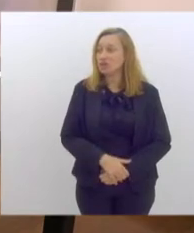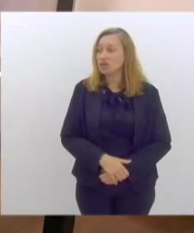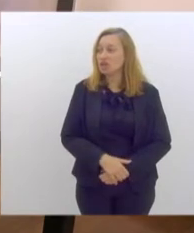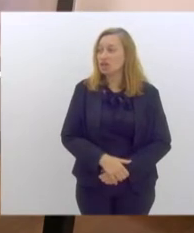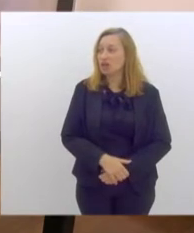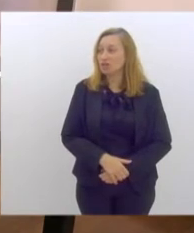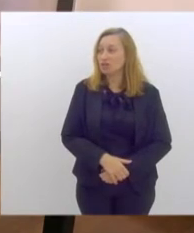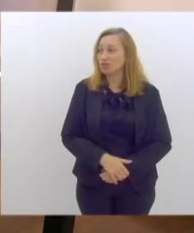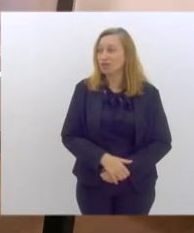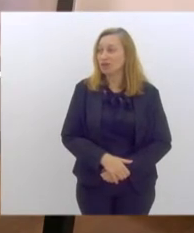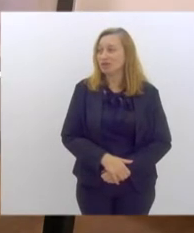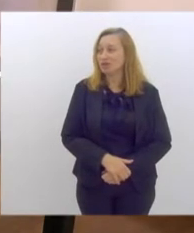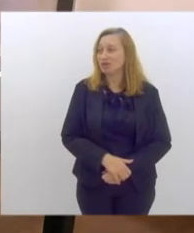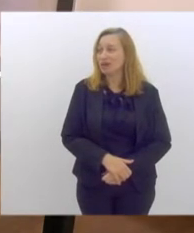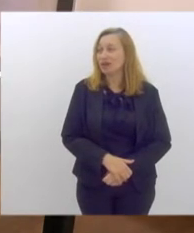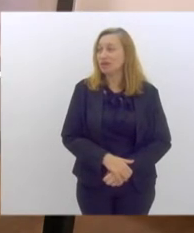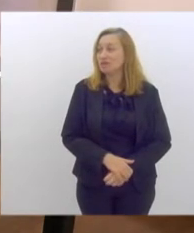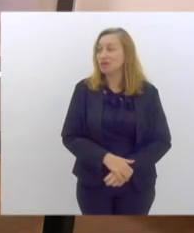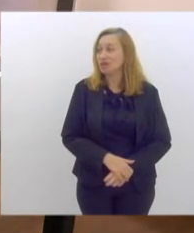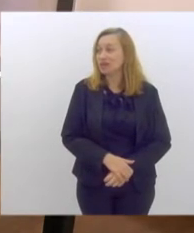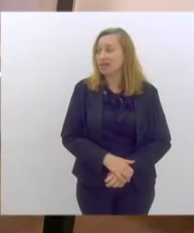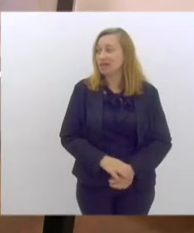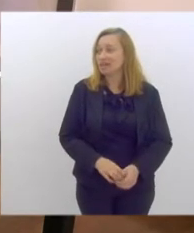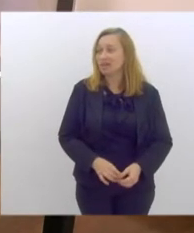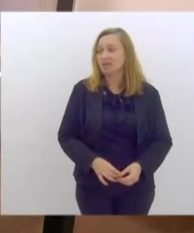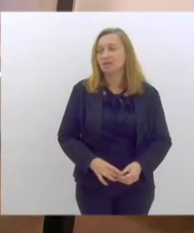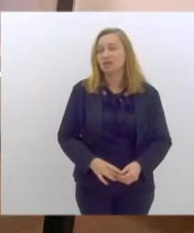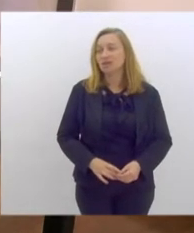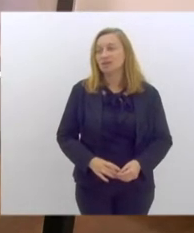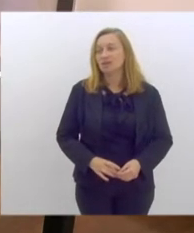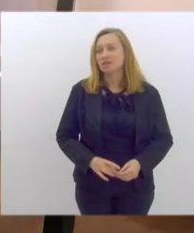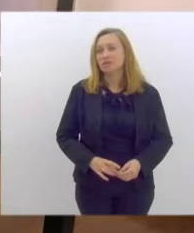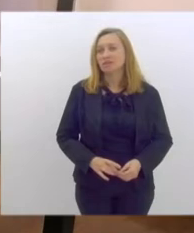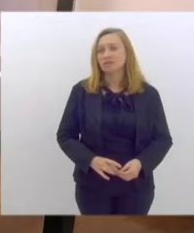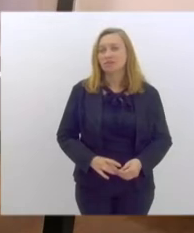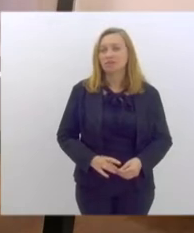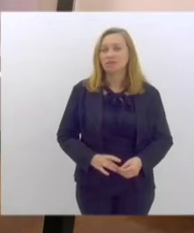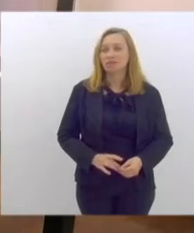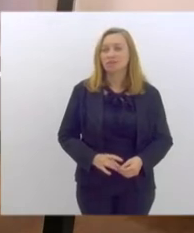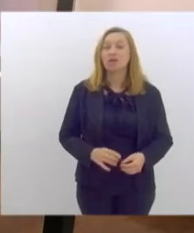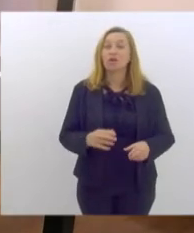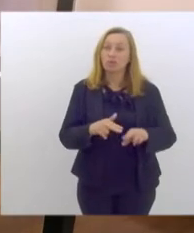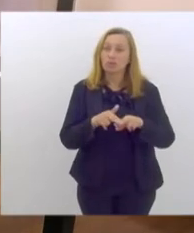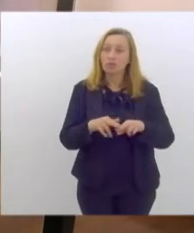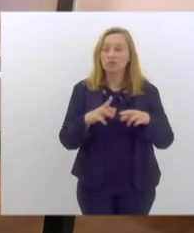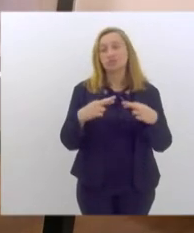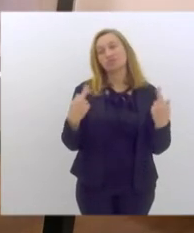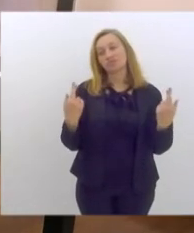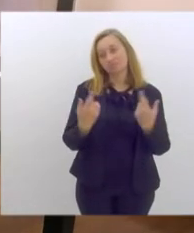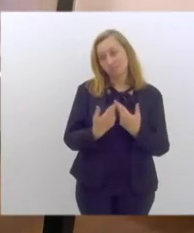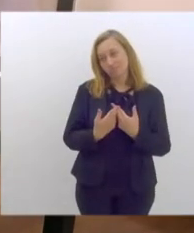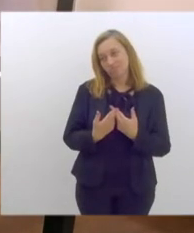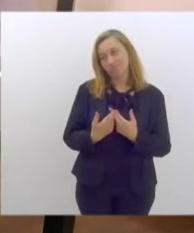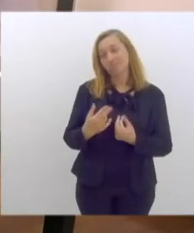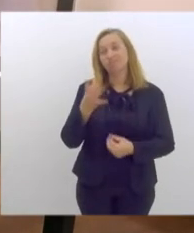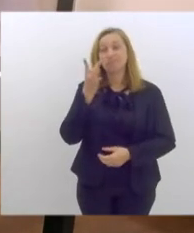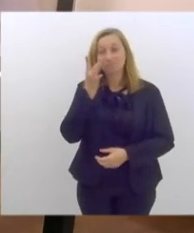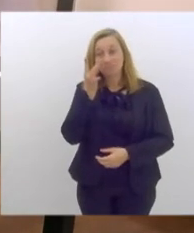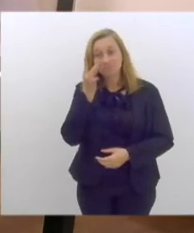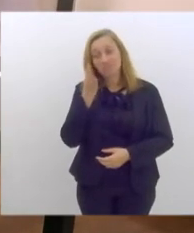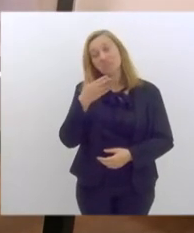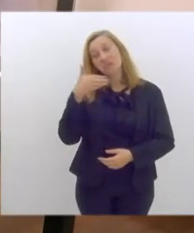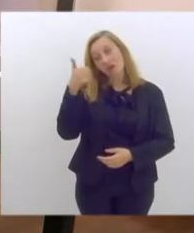ainda ai ai ai é por isso que eu sou fã das reuniões presenciais e